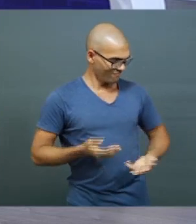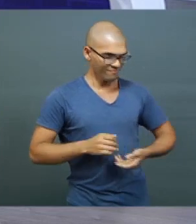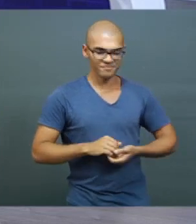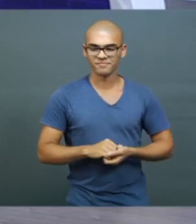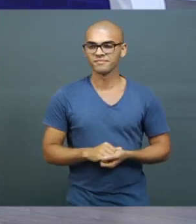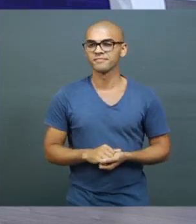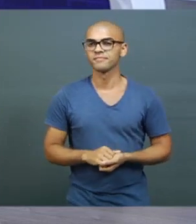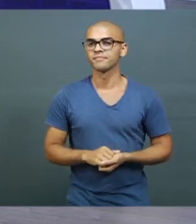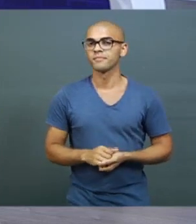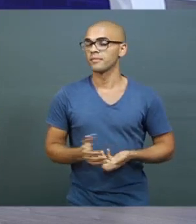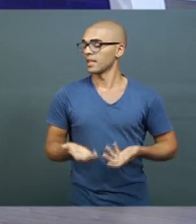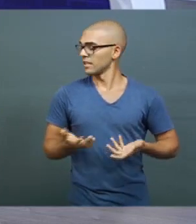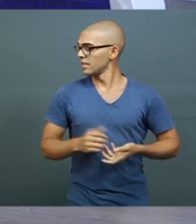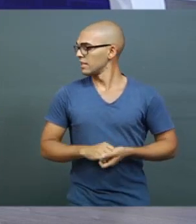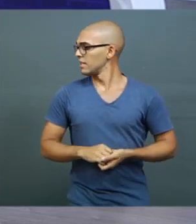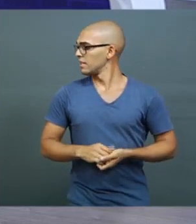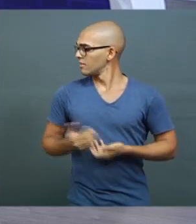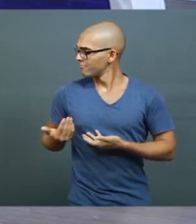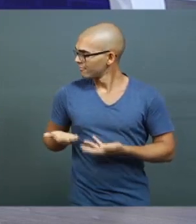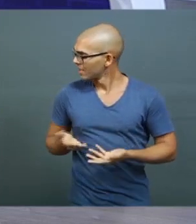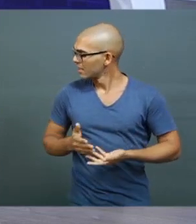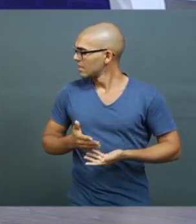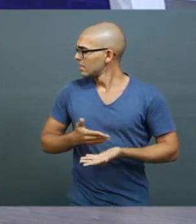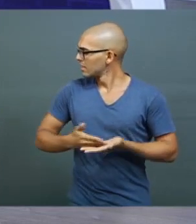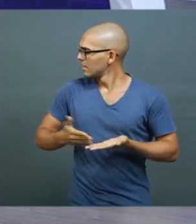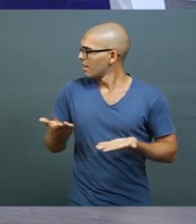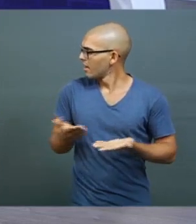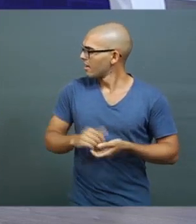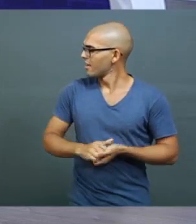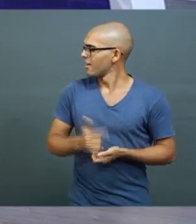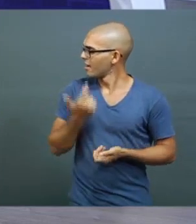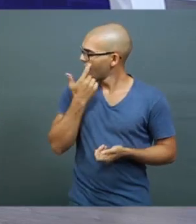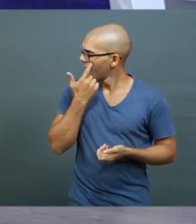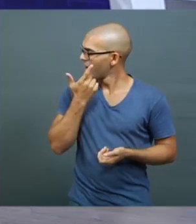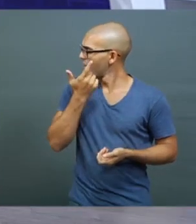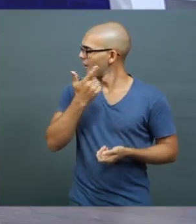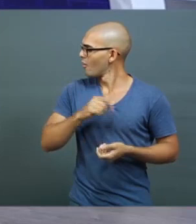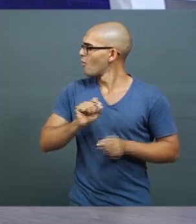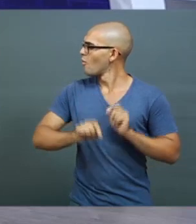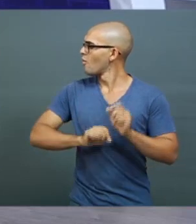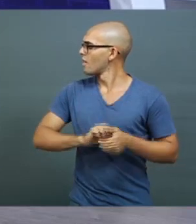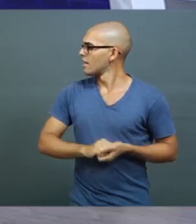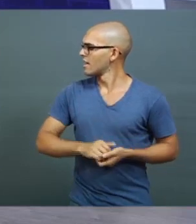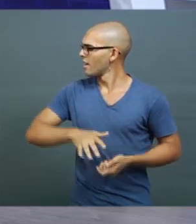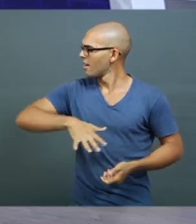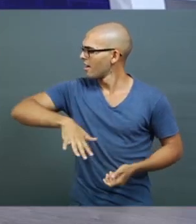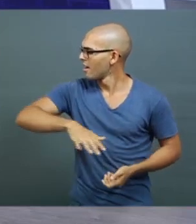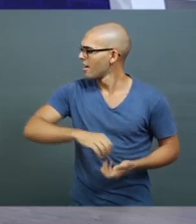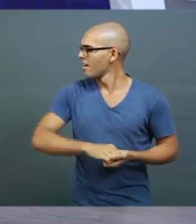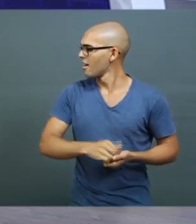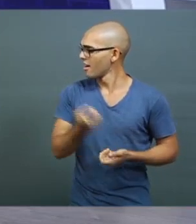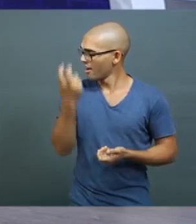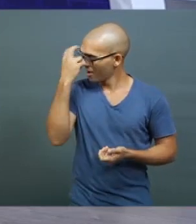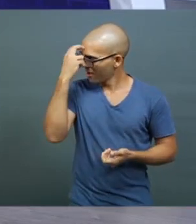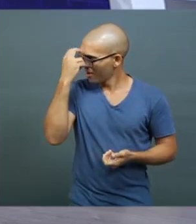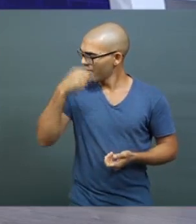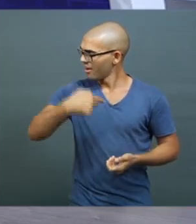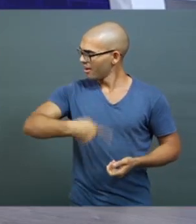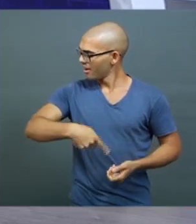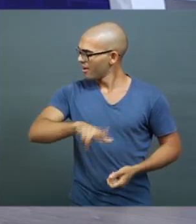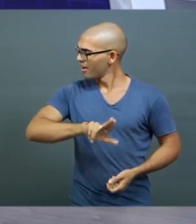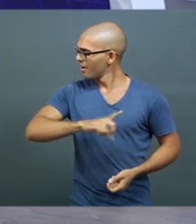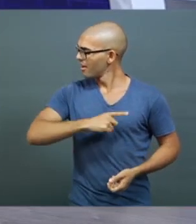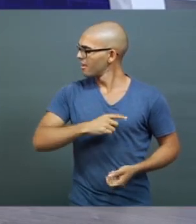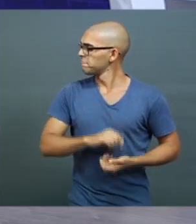queria começar com você, Carlos. A gente viu um pouquinho dos espaços culturais que Uberlândia possui. Na